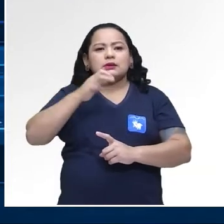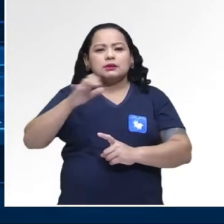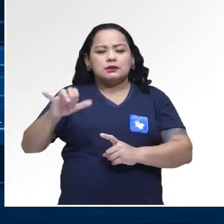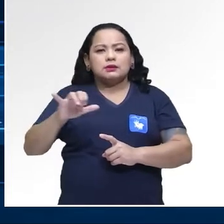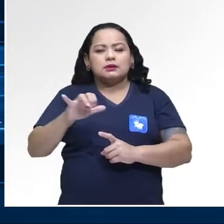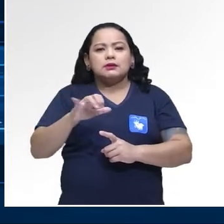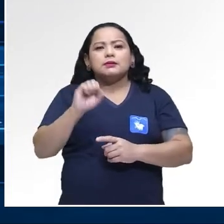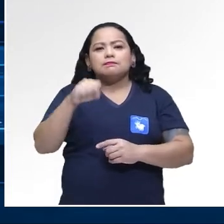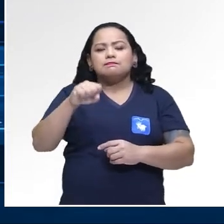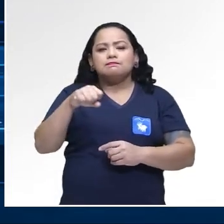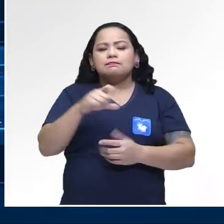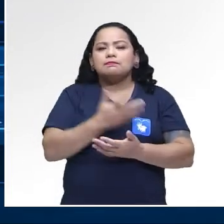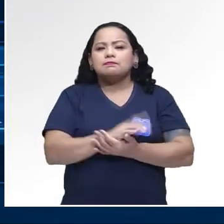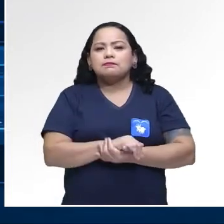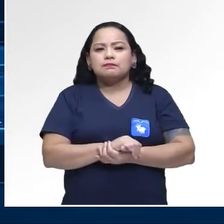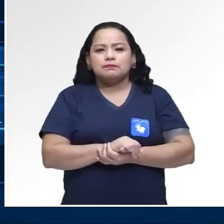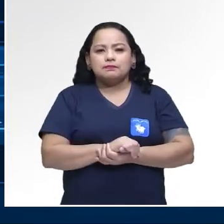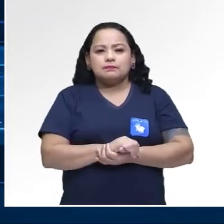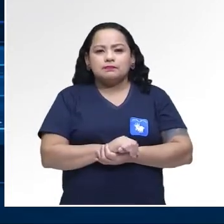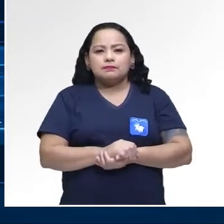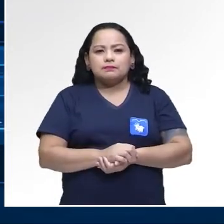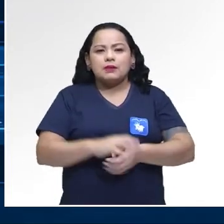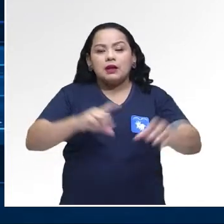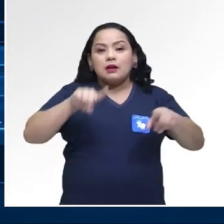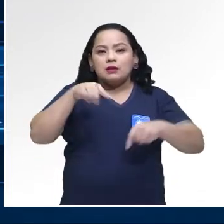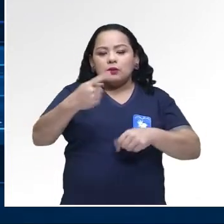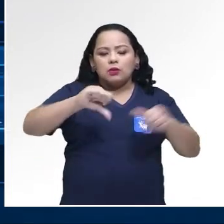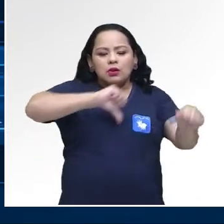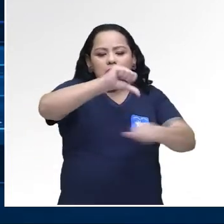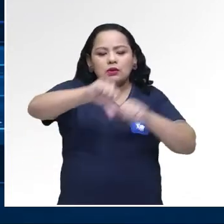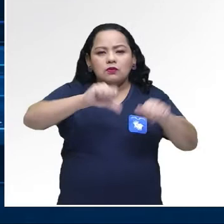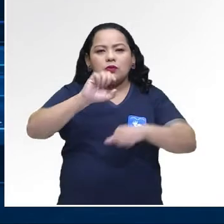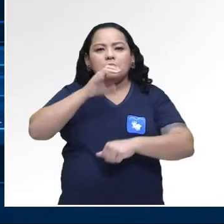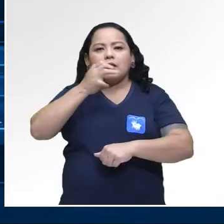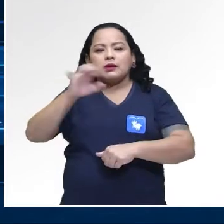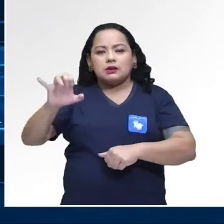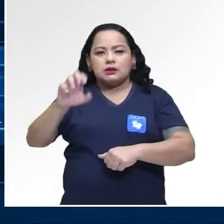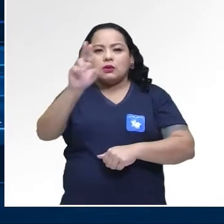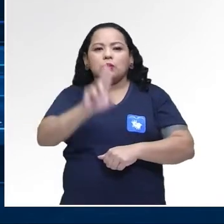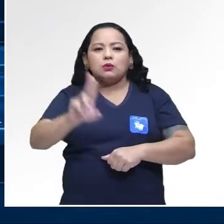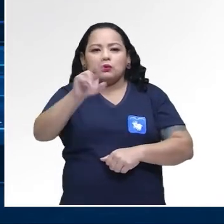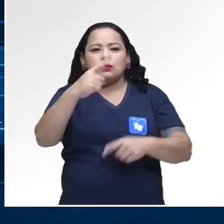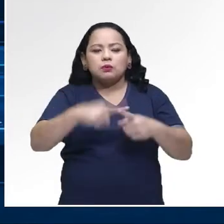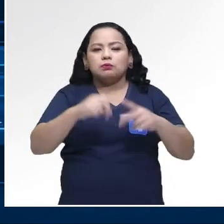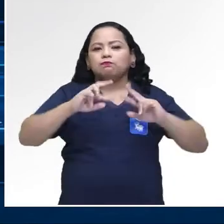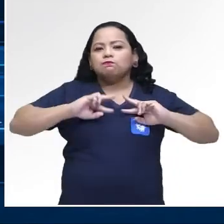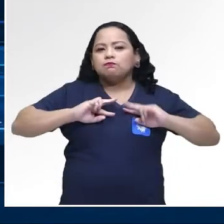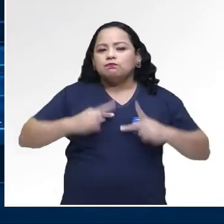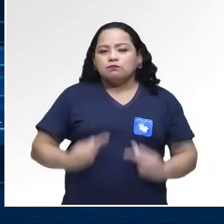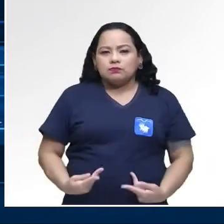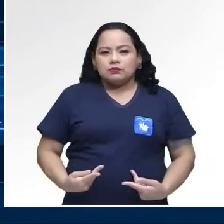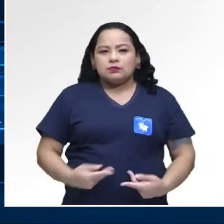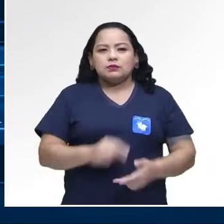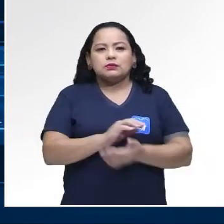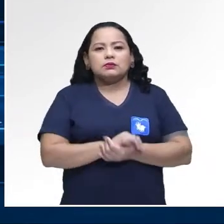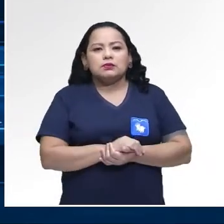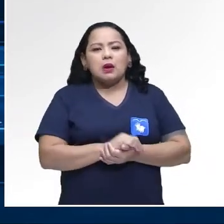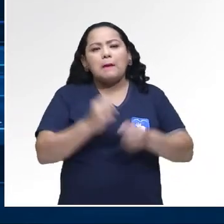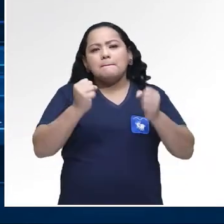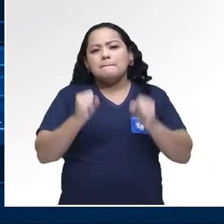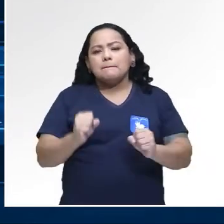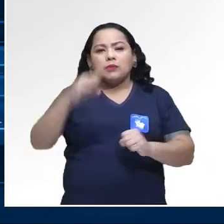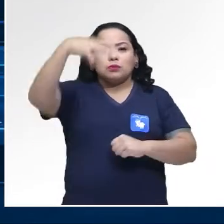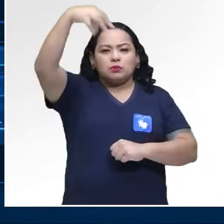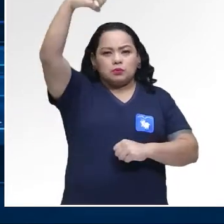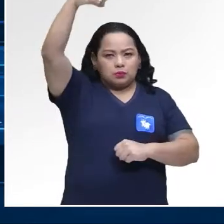a energia elétrica, né, e transforma em energia utilizável para o ser humano, podendo ser uma lâmpada, né, como a